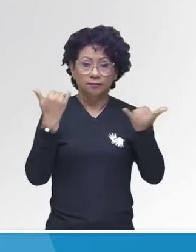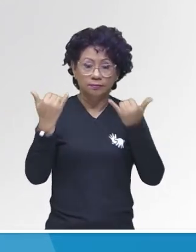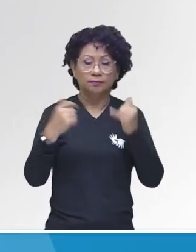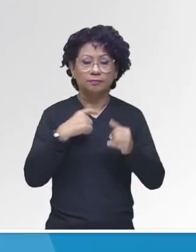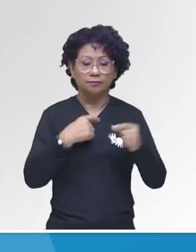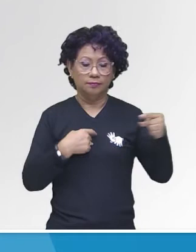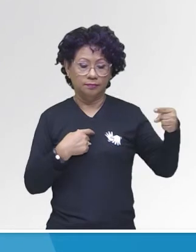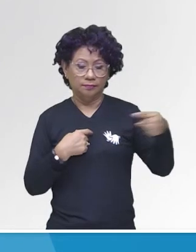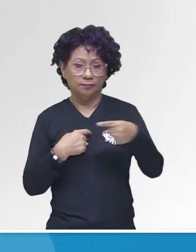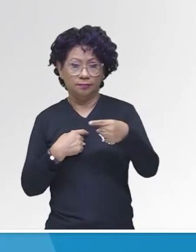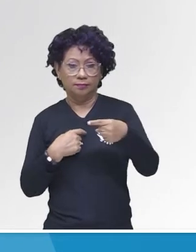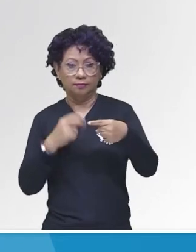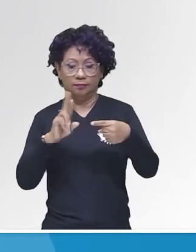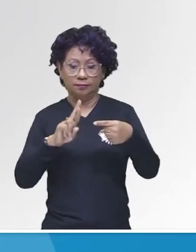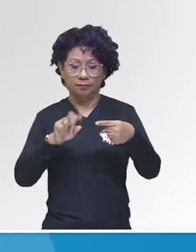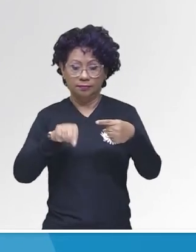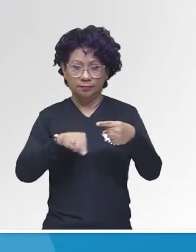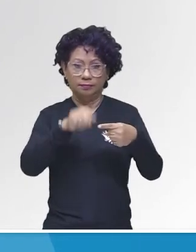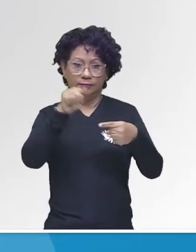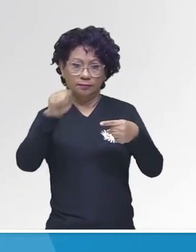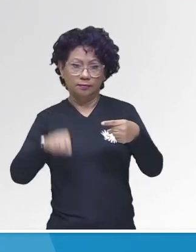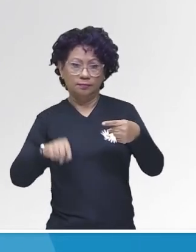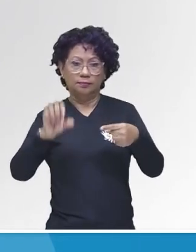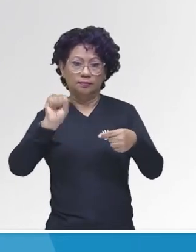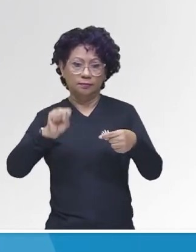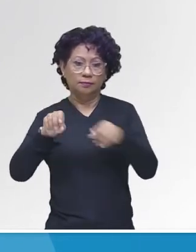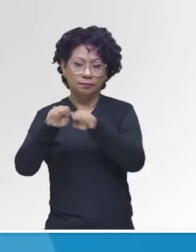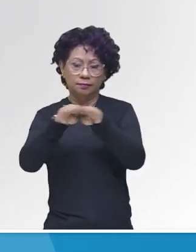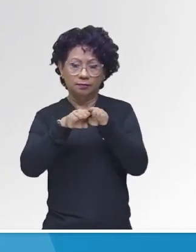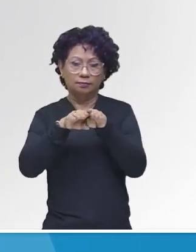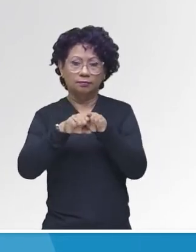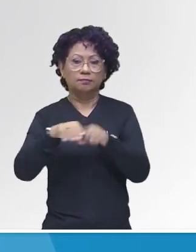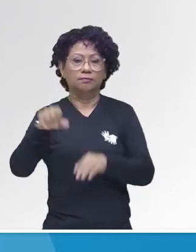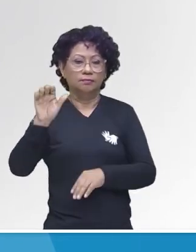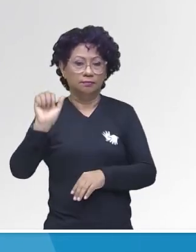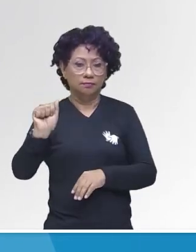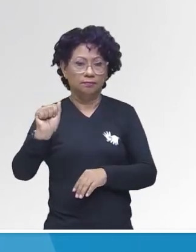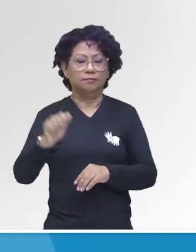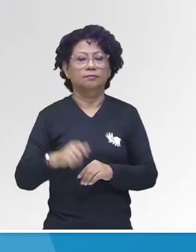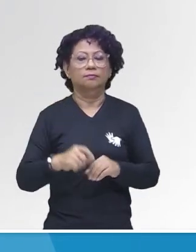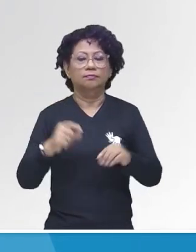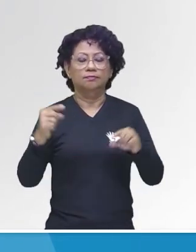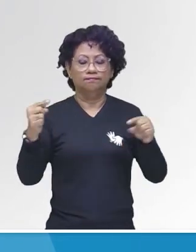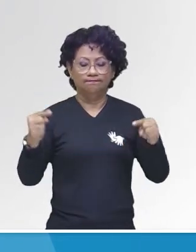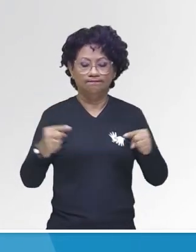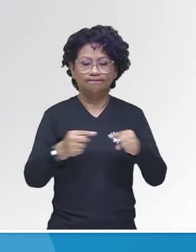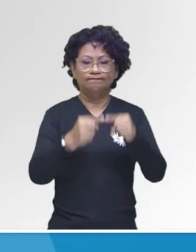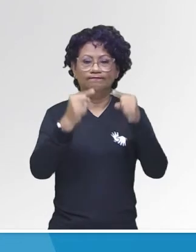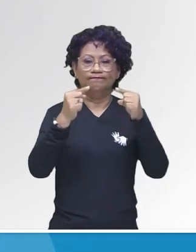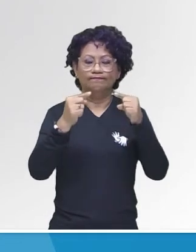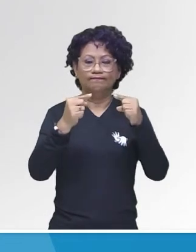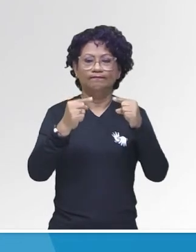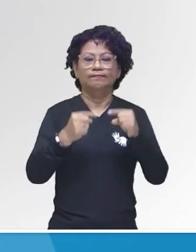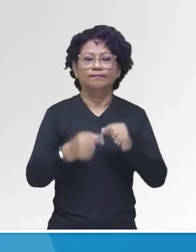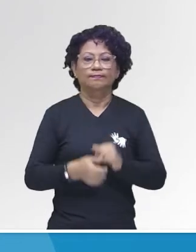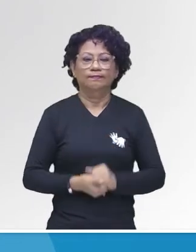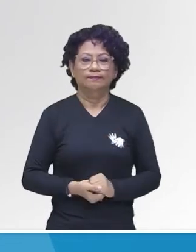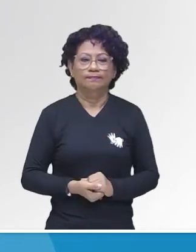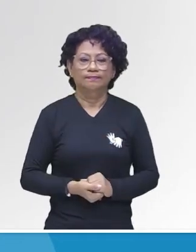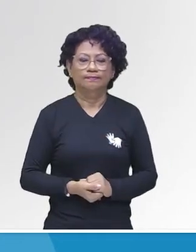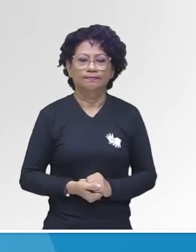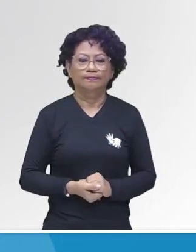Duas retas que são concorrentes, elas possuem um único ponto em comum, que é justamente a interseção entre